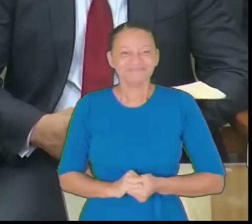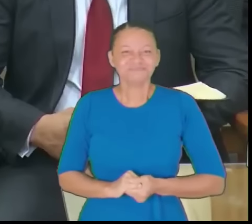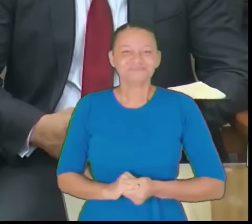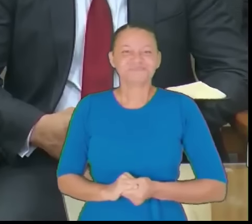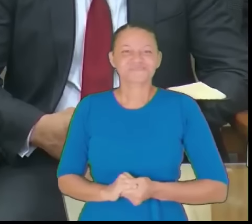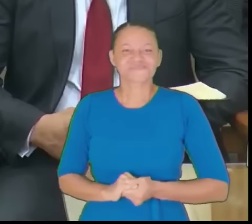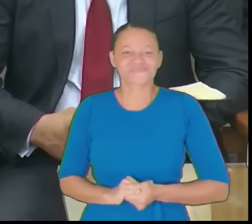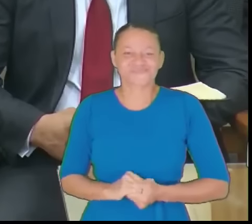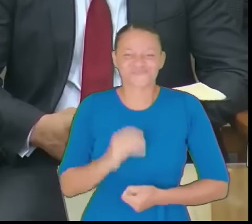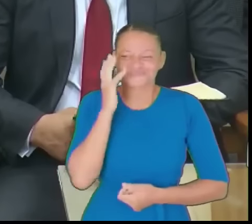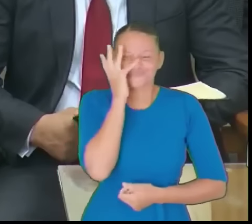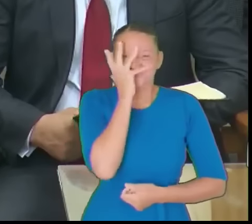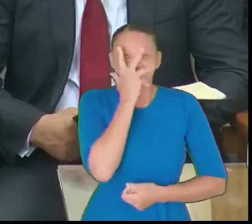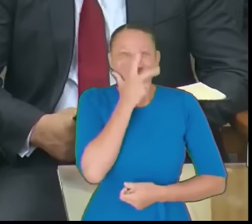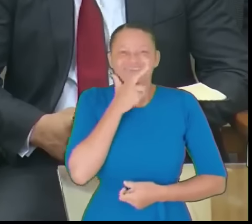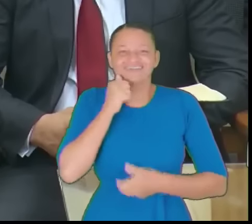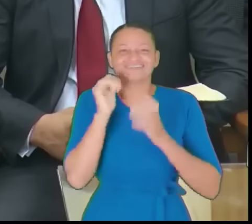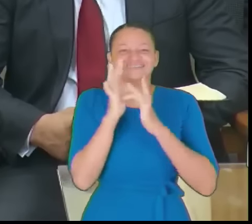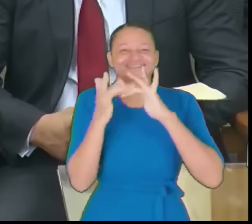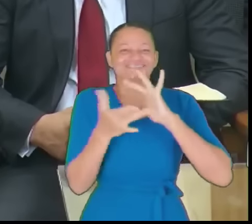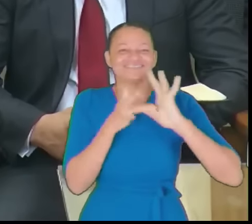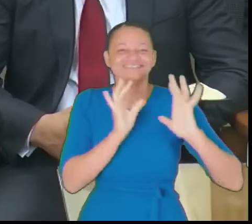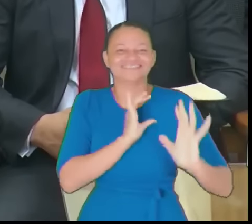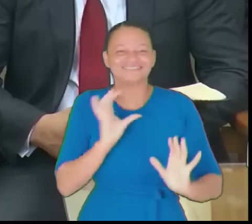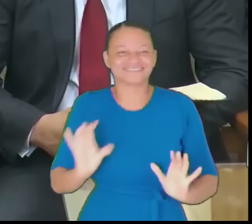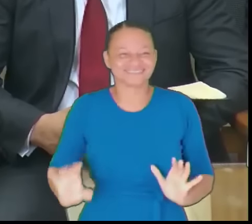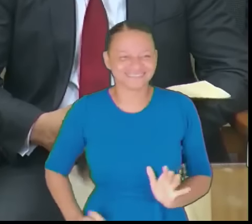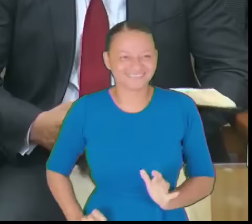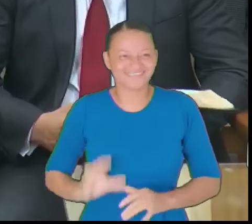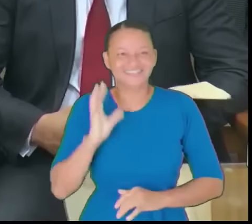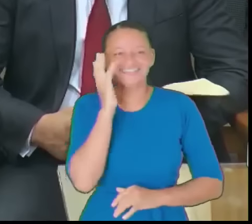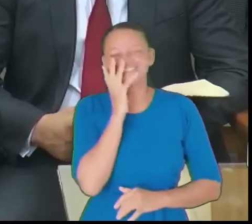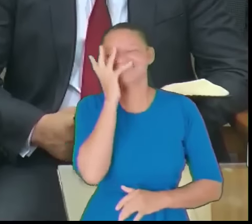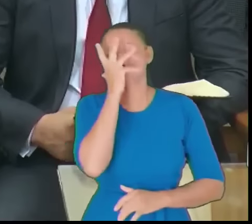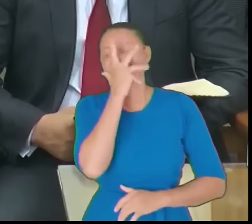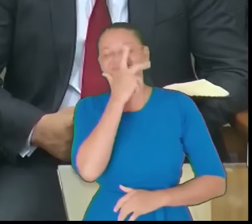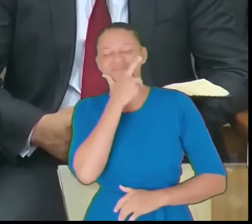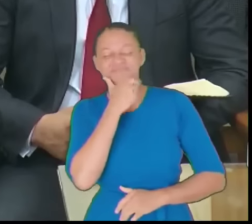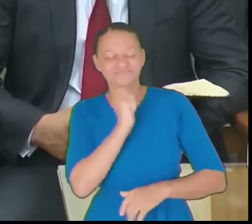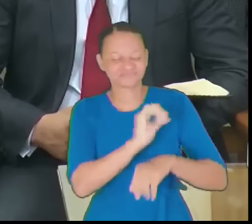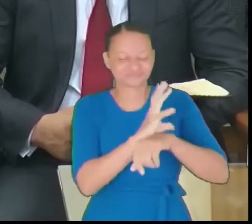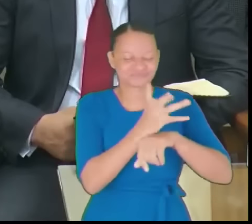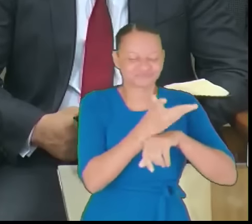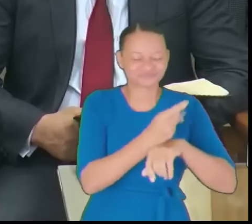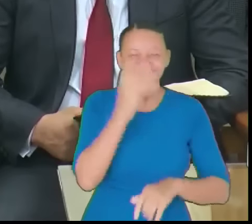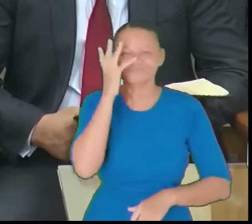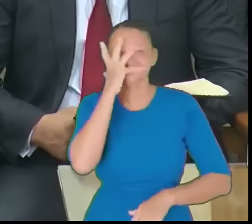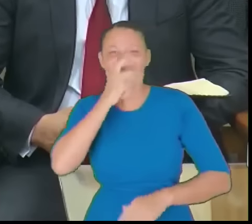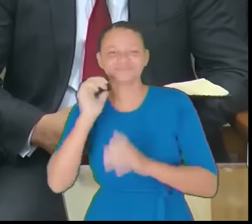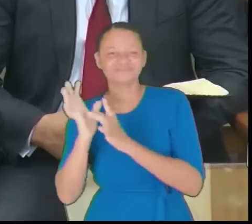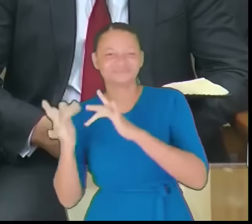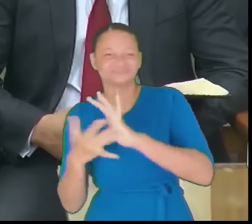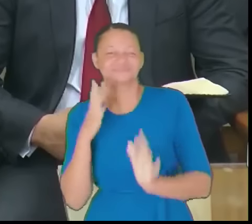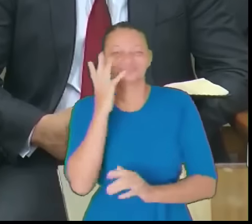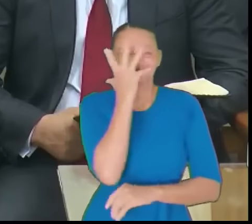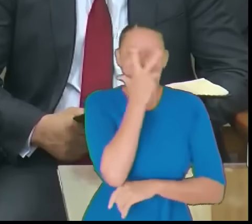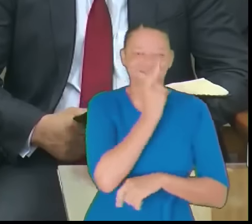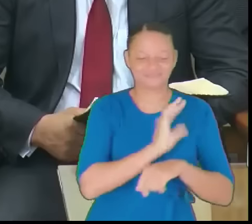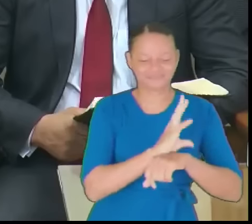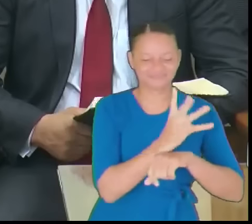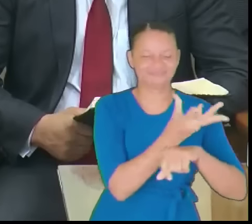A beleza de Cristo e a beleza da igreja. A beleza de Jesus e a beleza da igreja. Quando a